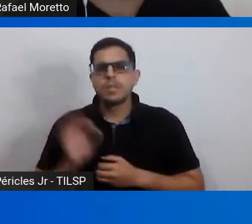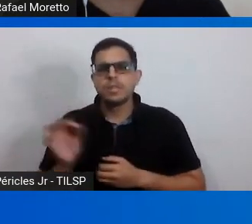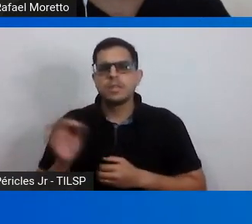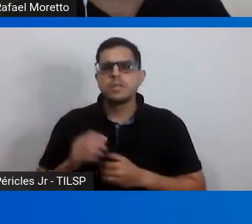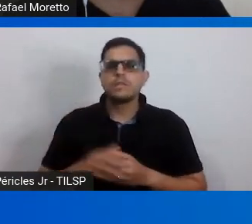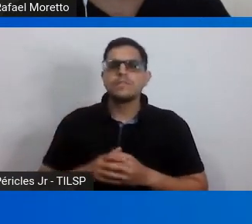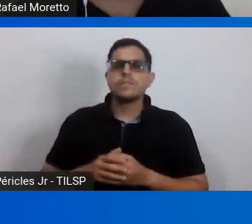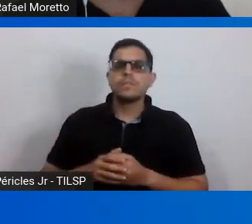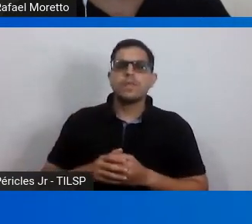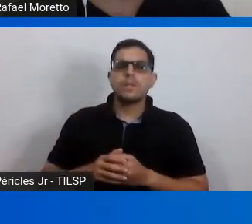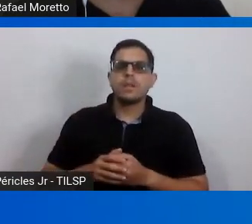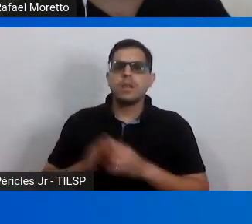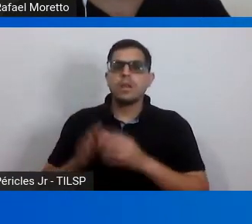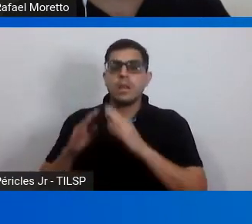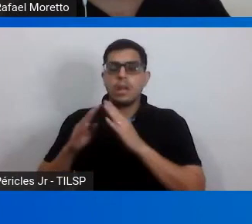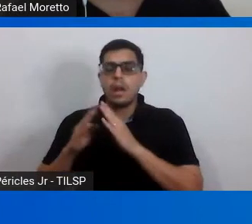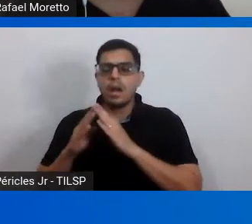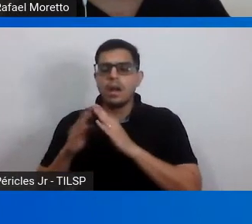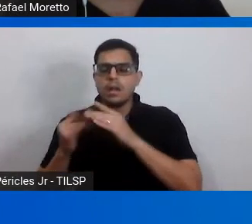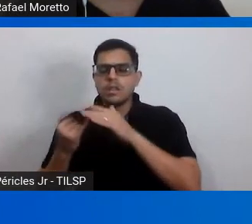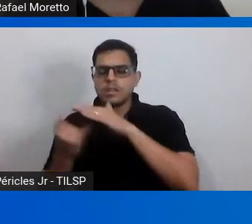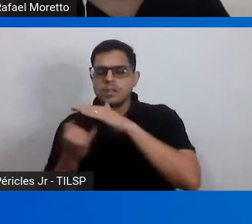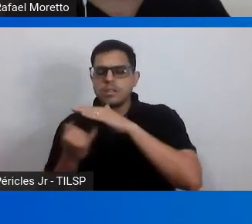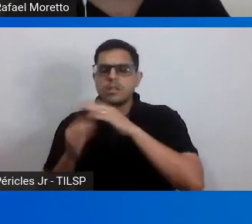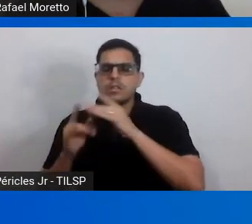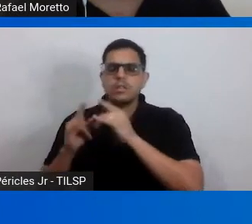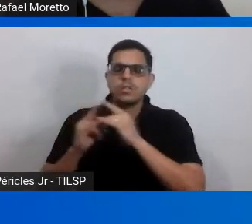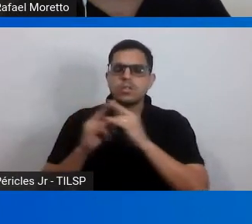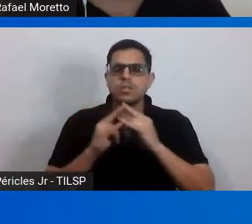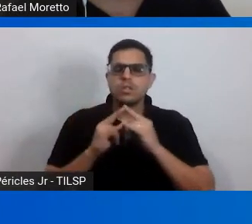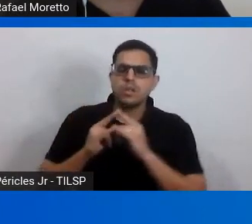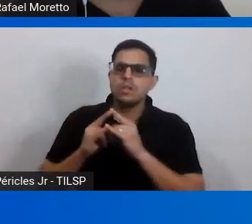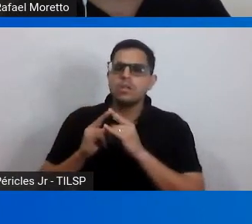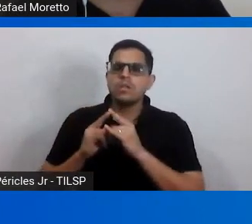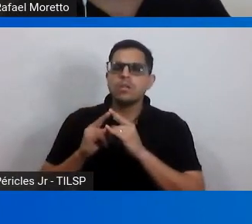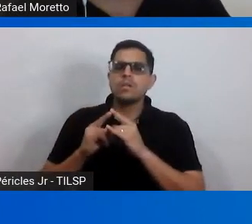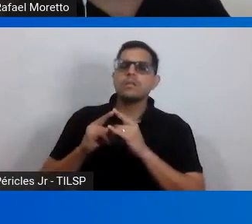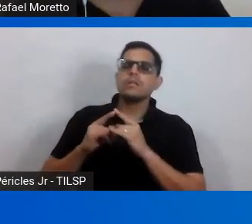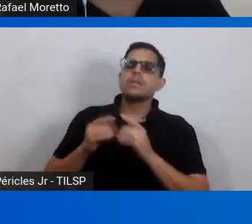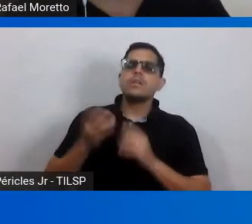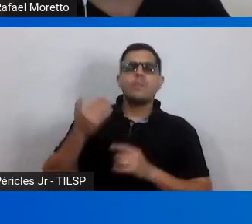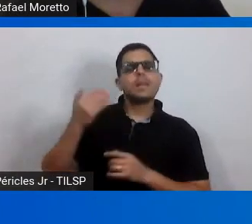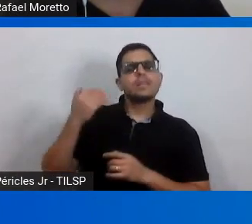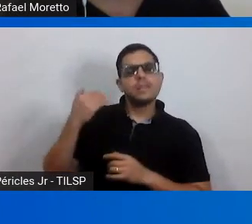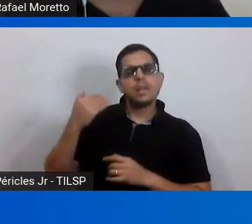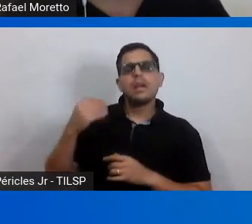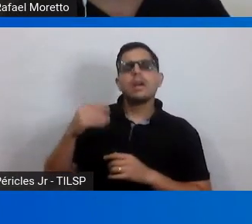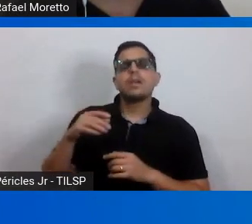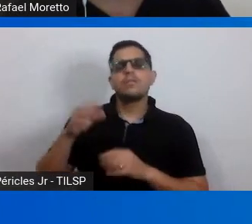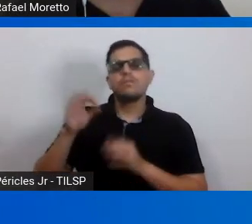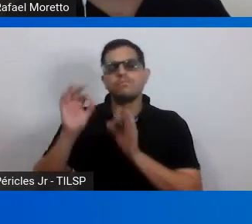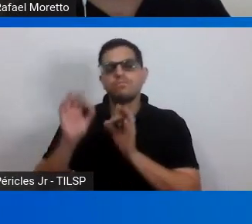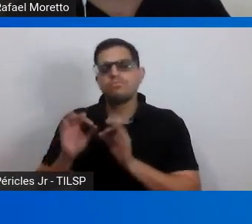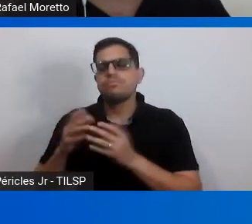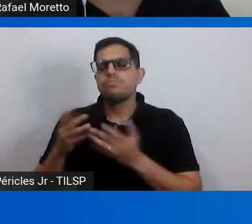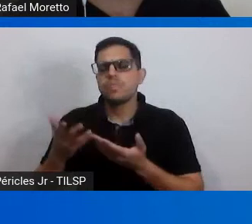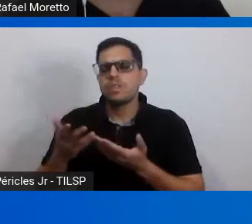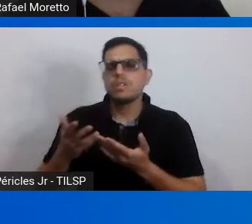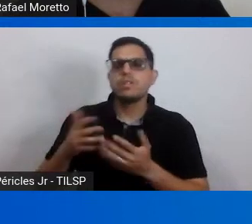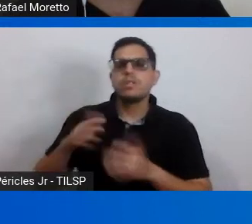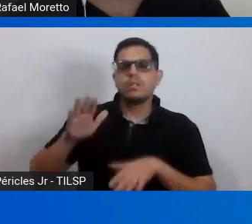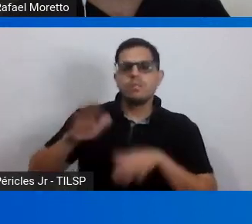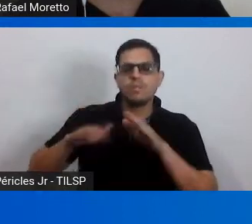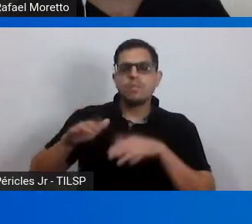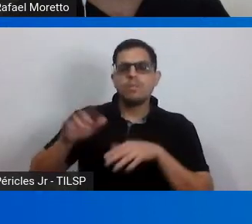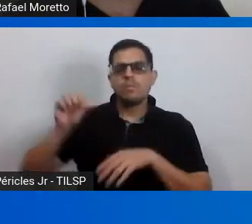trabalham percentuais bem mais conservadores o que eu posso dizer a instituições deveriam se preocupar sim em